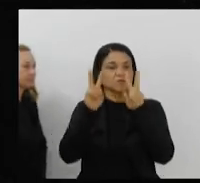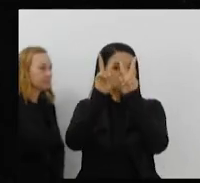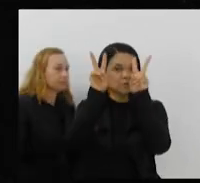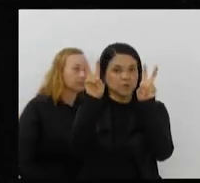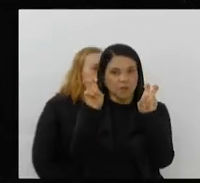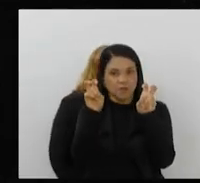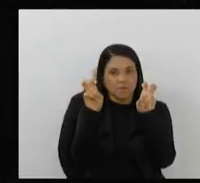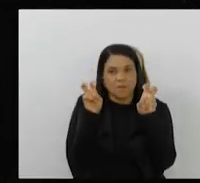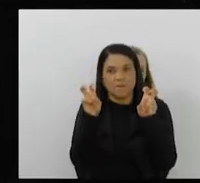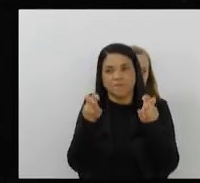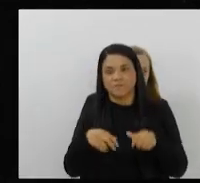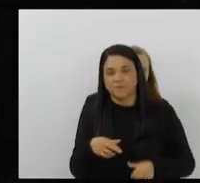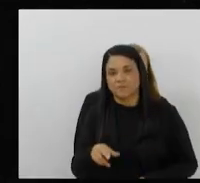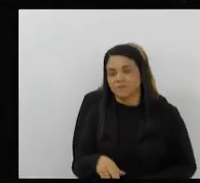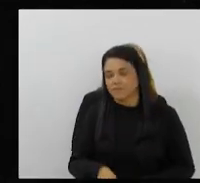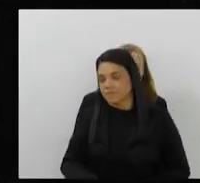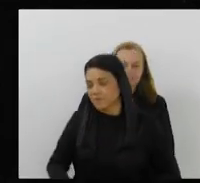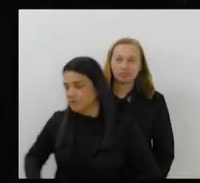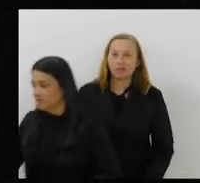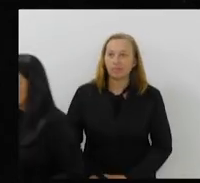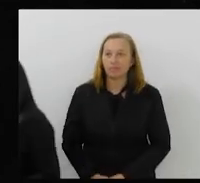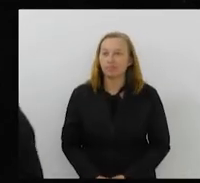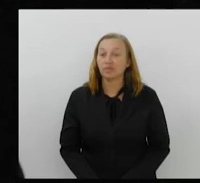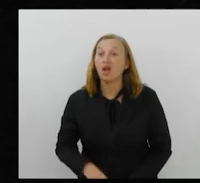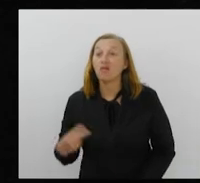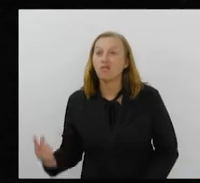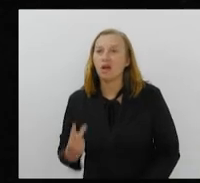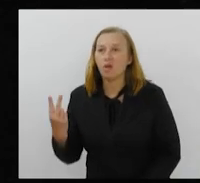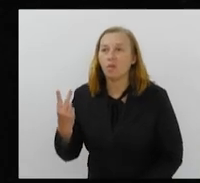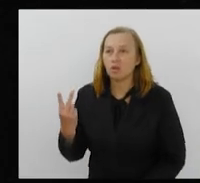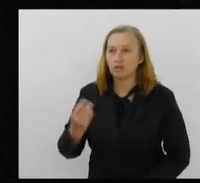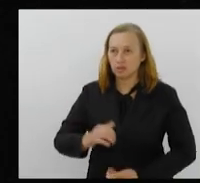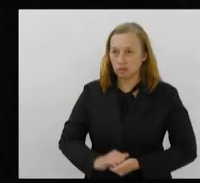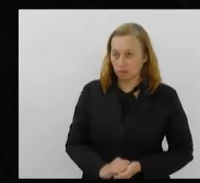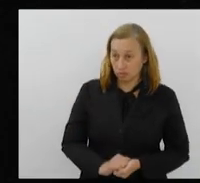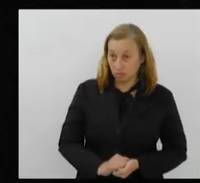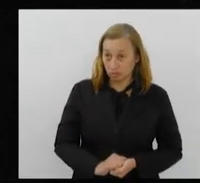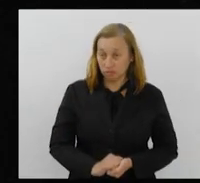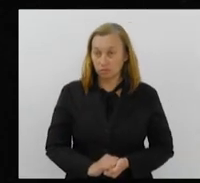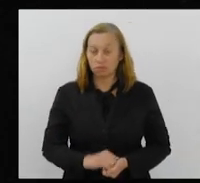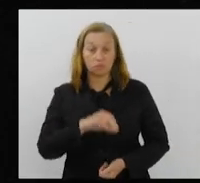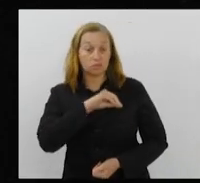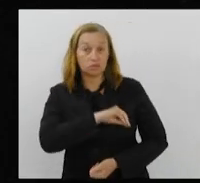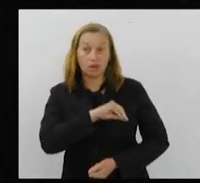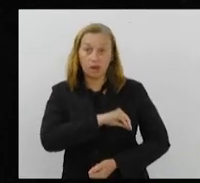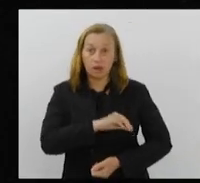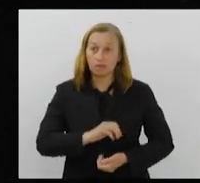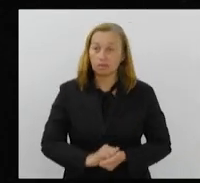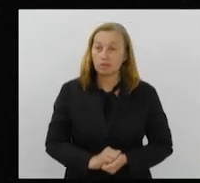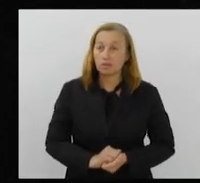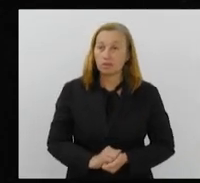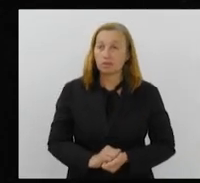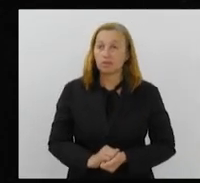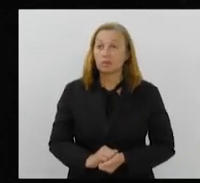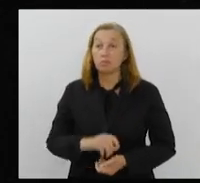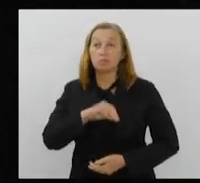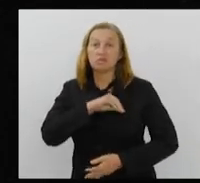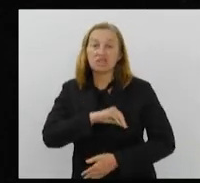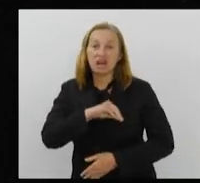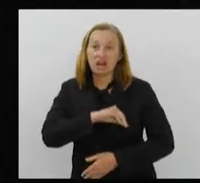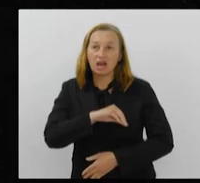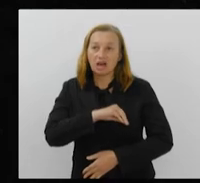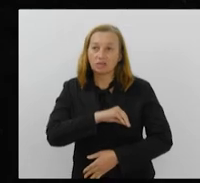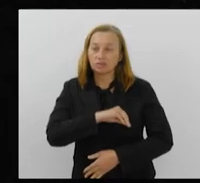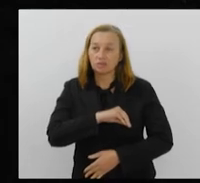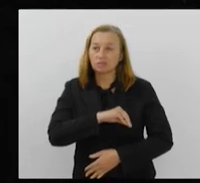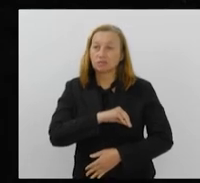sobre o estabelecimento de valores atualizados para a integralização do piso regional aqui